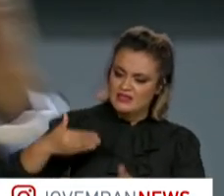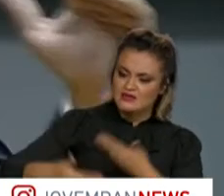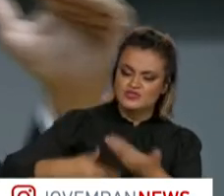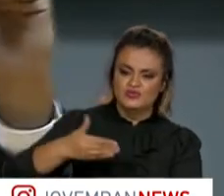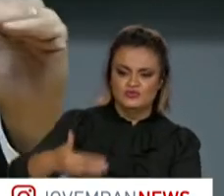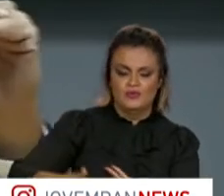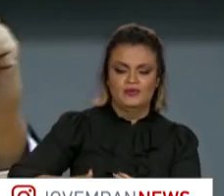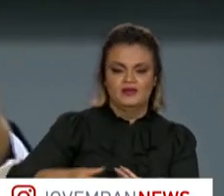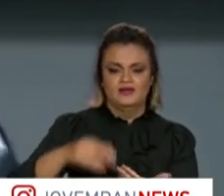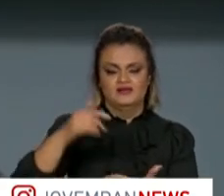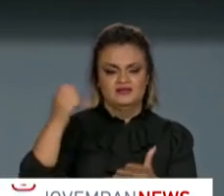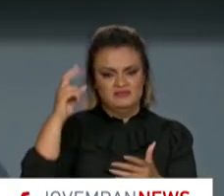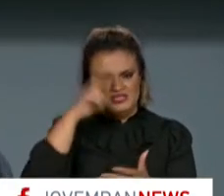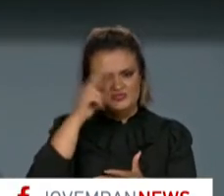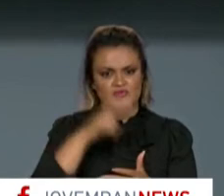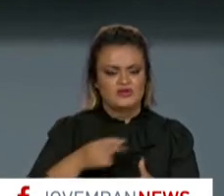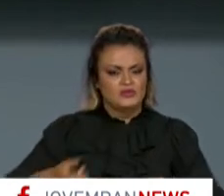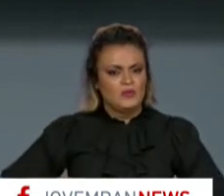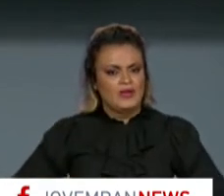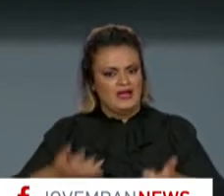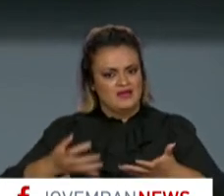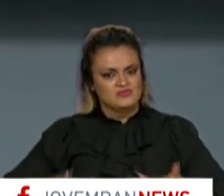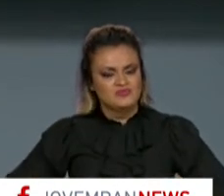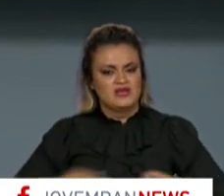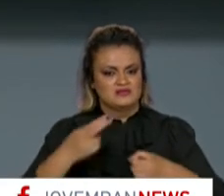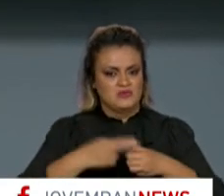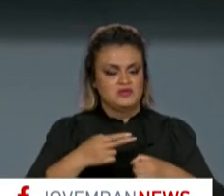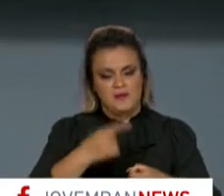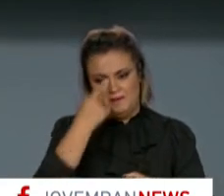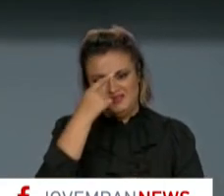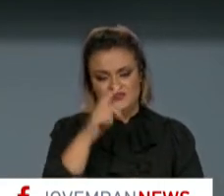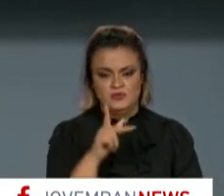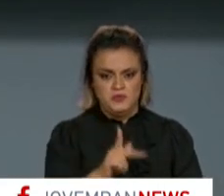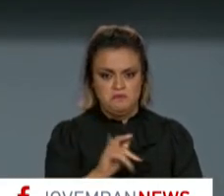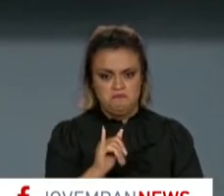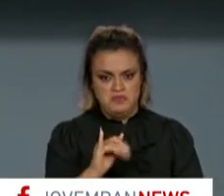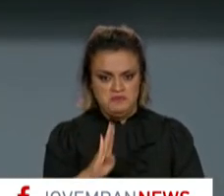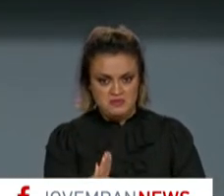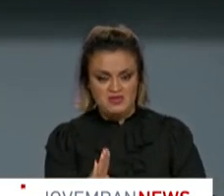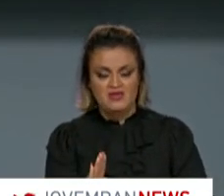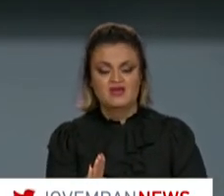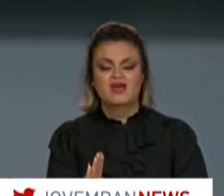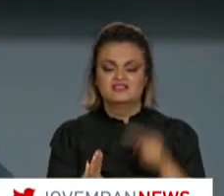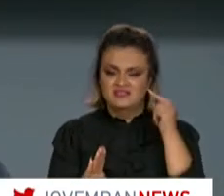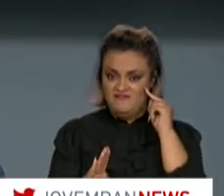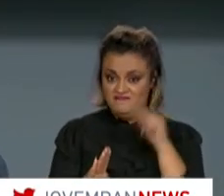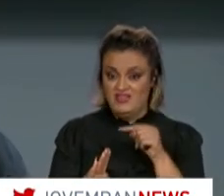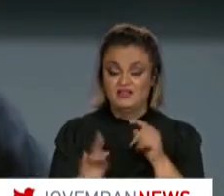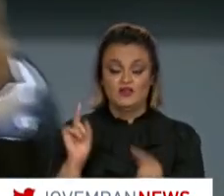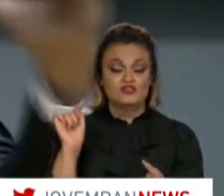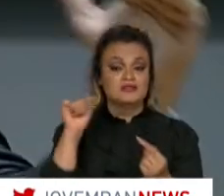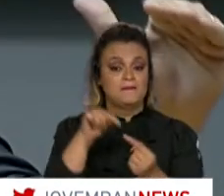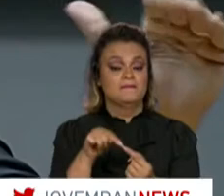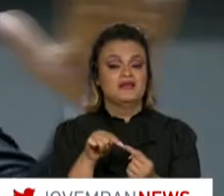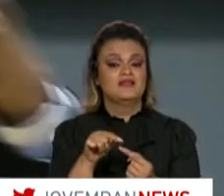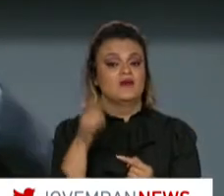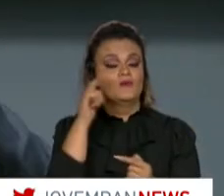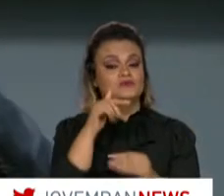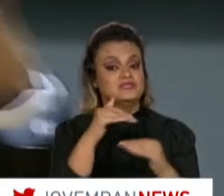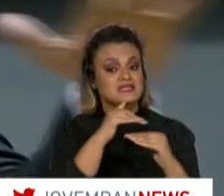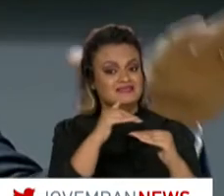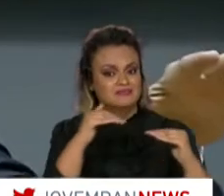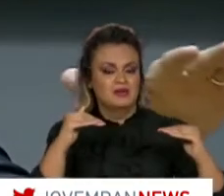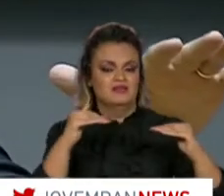a série histórica do dispêndio da União em relação ao produto interno bruto, vocês vão ver que a nossa meta é chegar ao